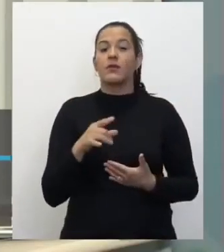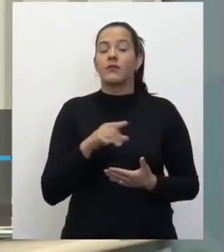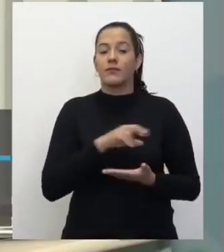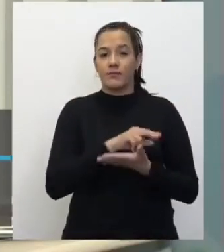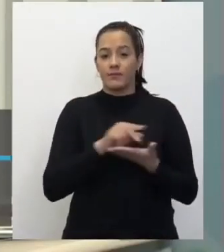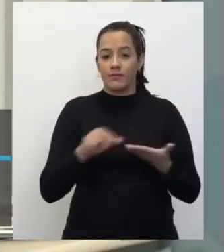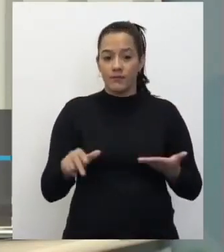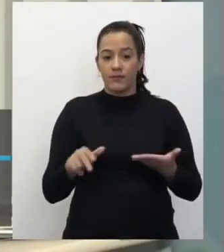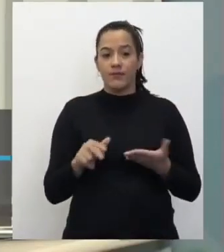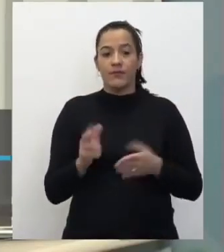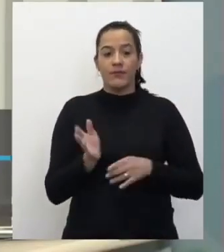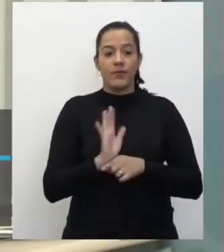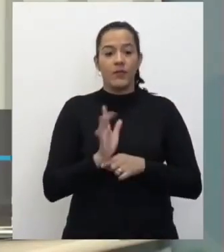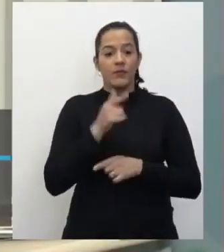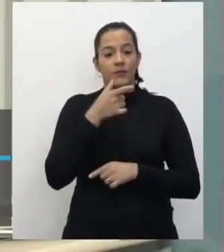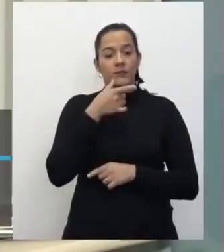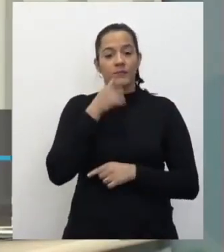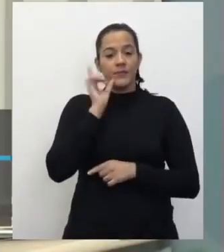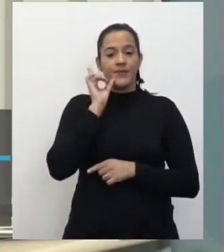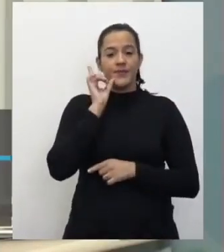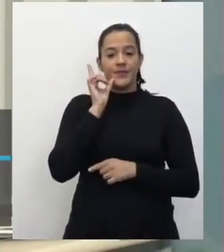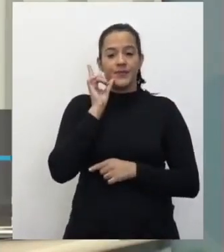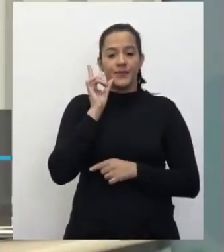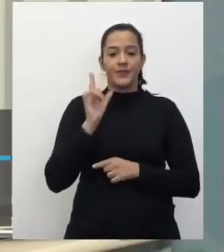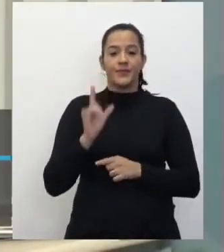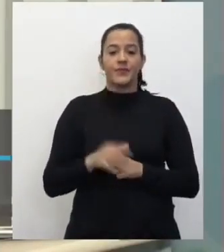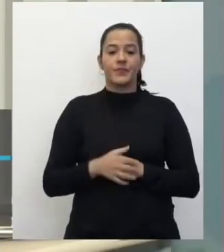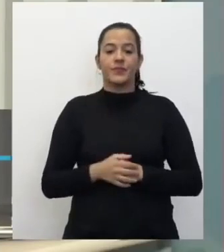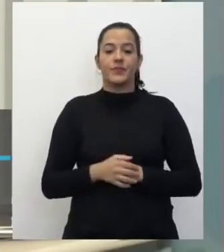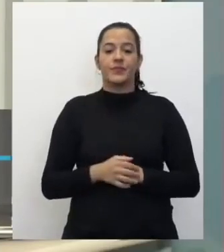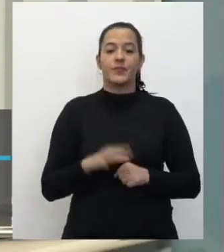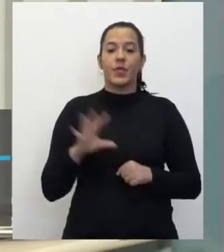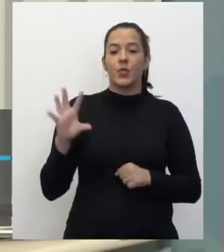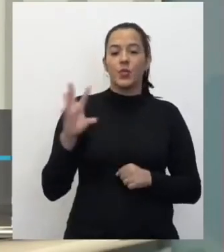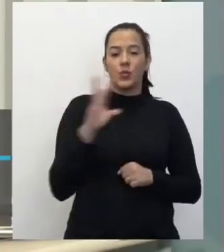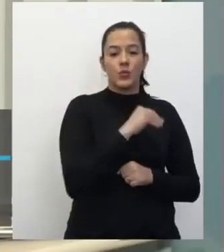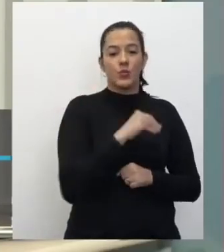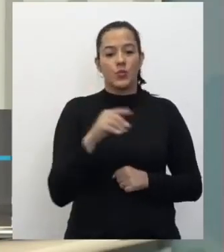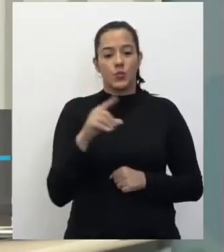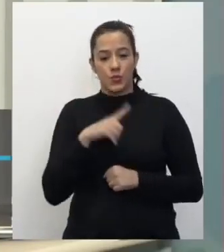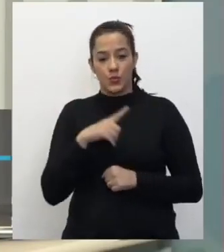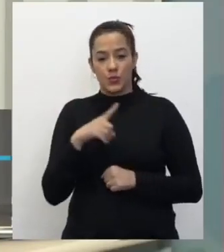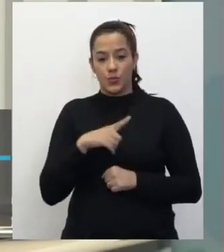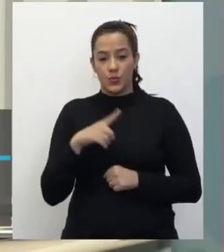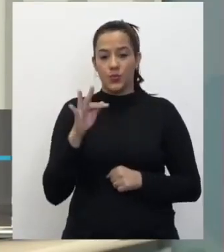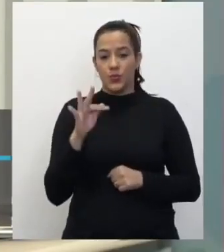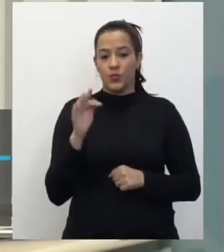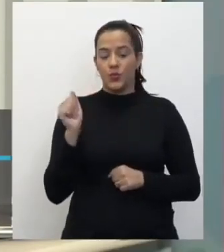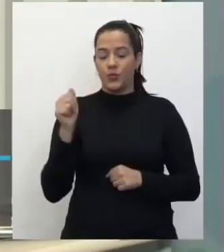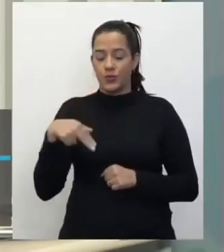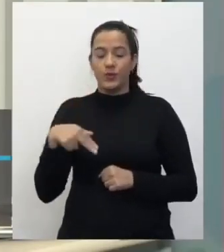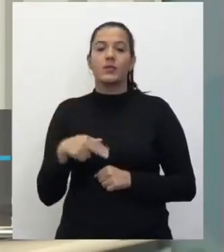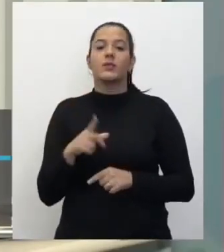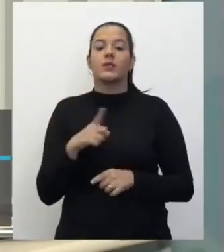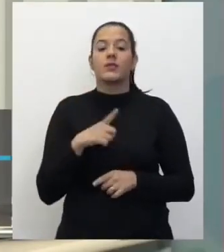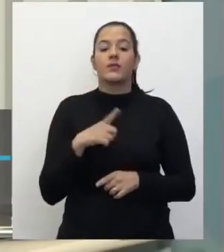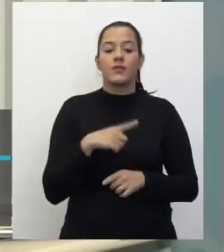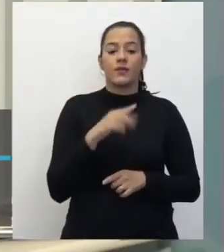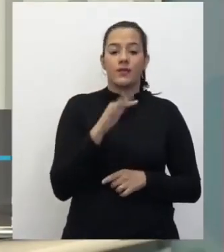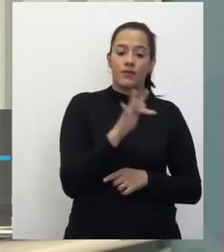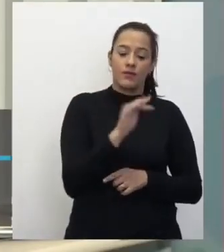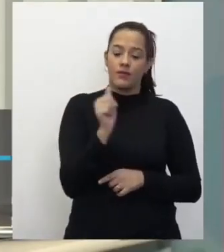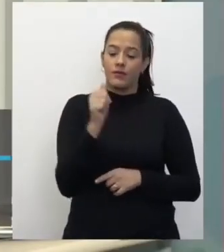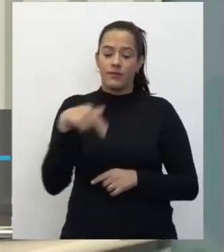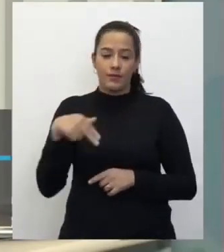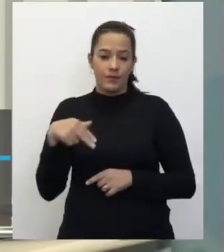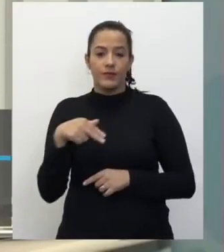também uma professora ontem falou, tudo que tem fanfic, fanart, fanzine envolve fãs? Sim. Tudo que começa com fã